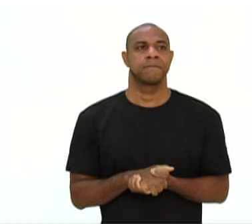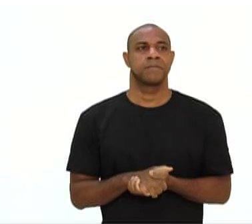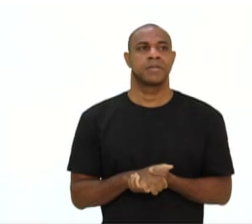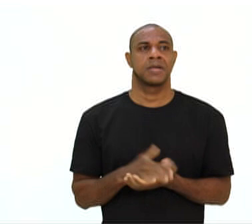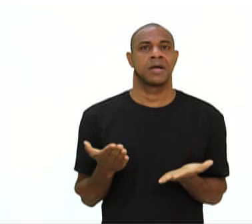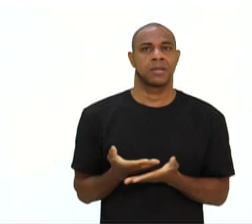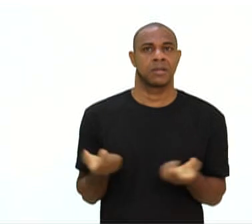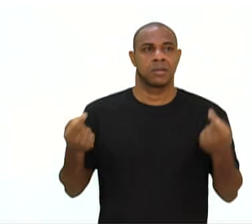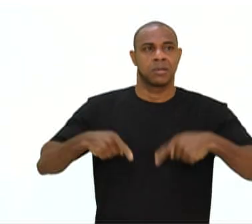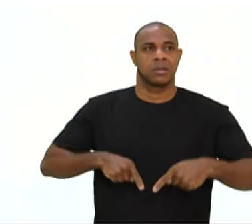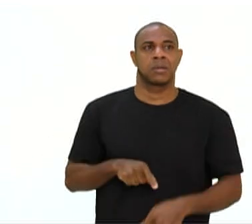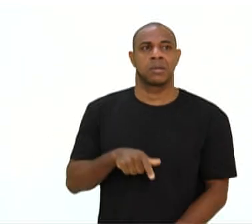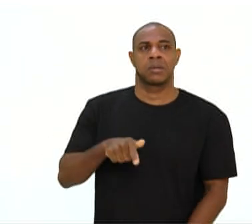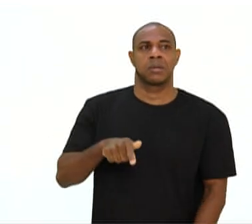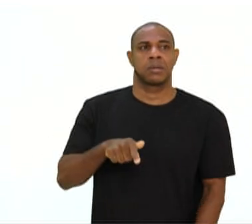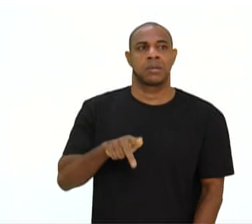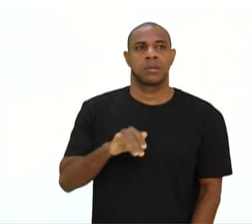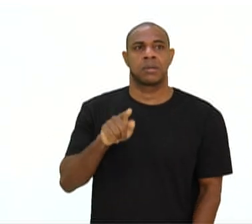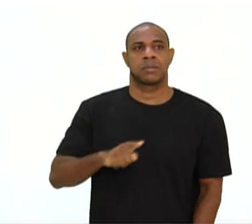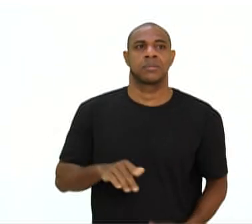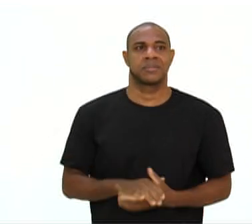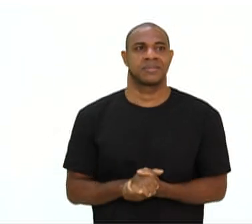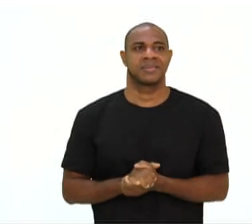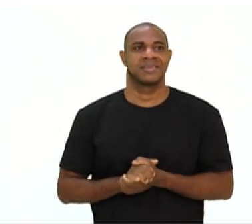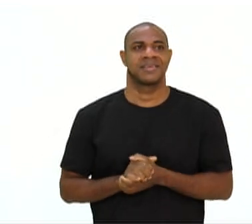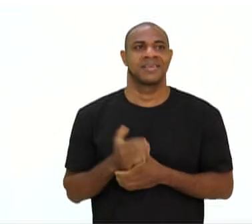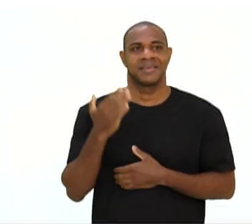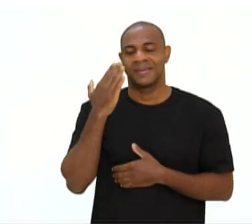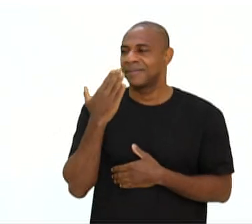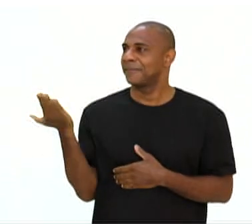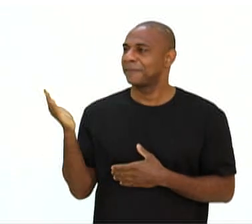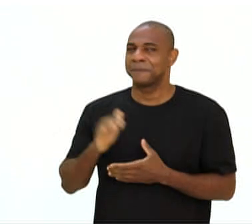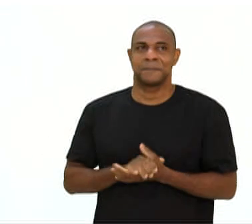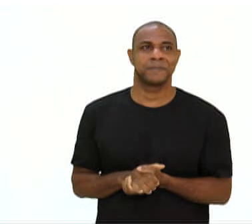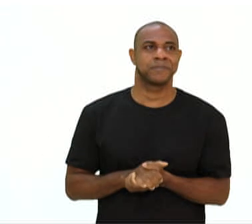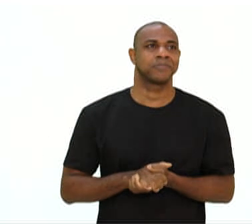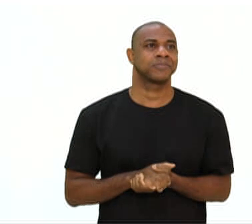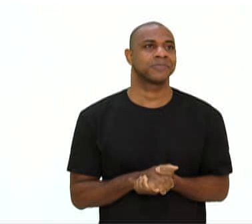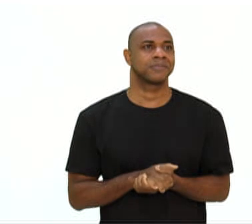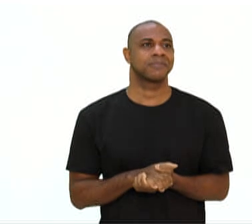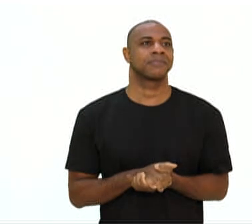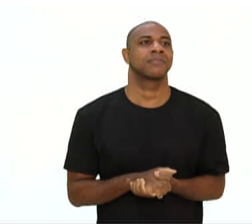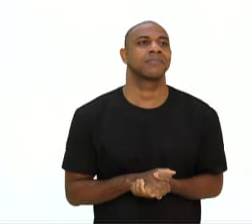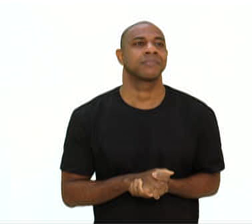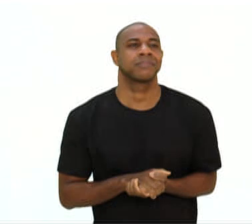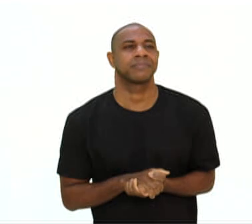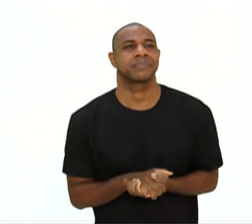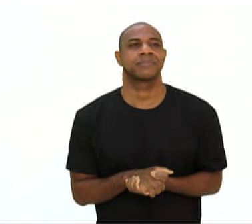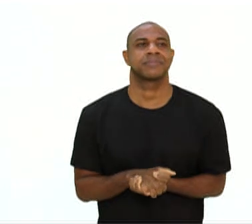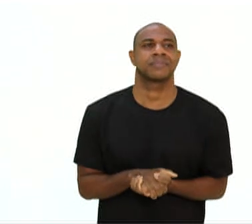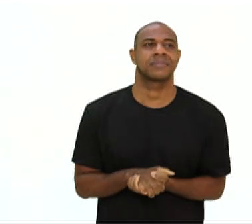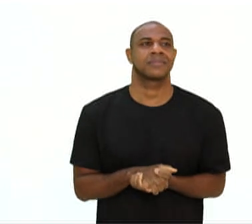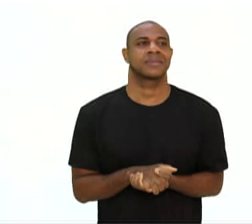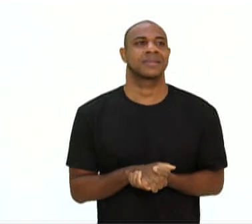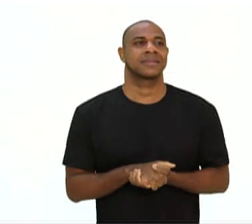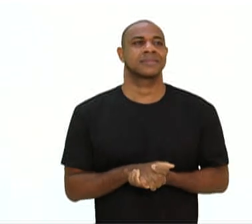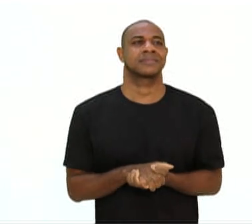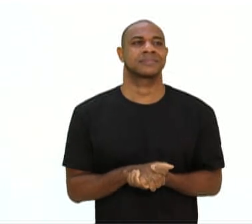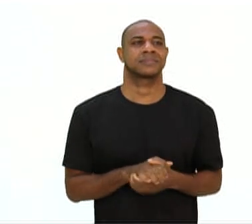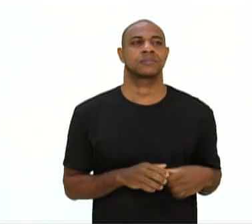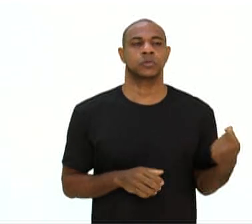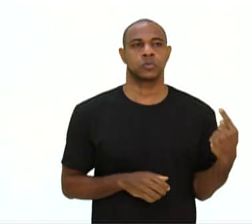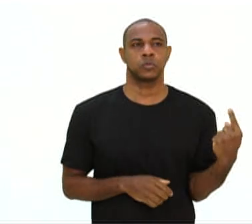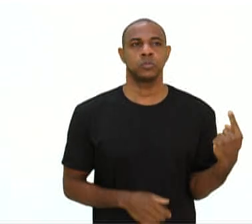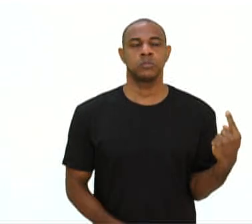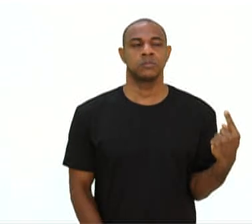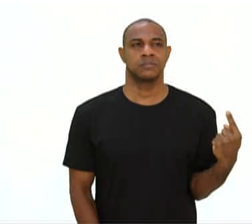Lembrando ali o nosso Snoopy também preparando o Thanksgiving dele. Check the correct alternative. When